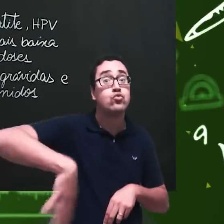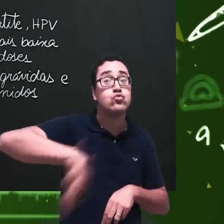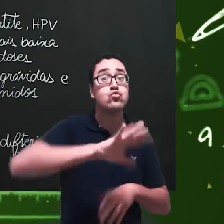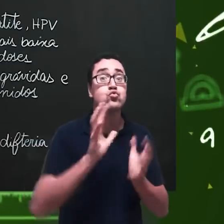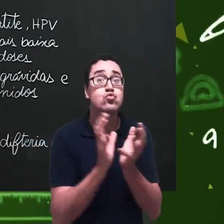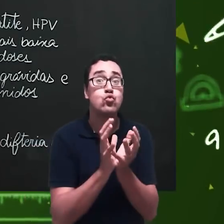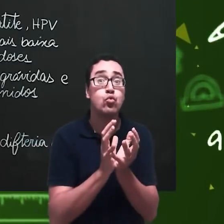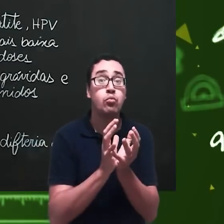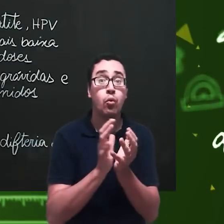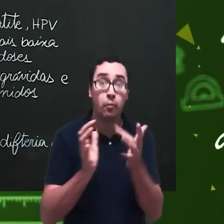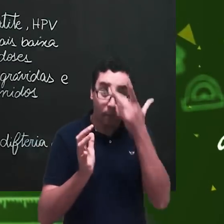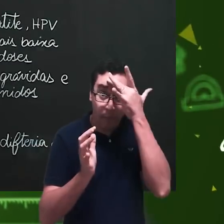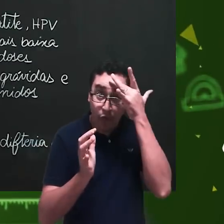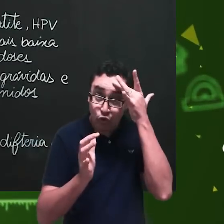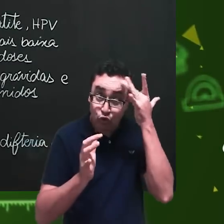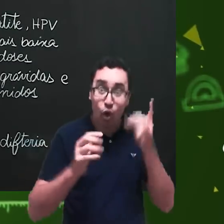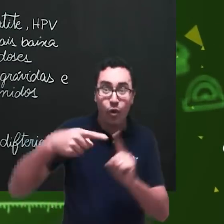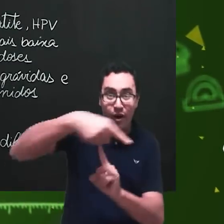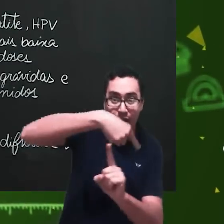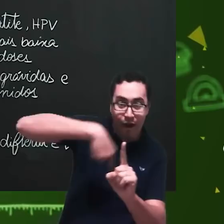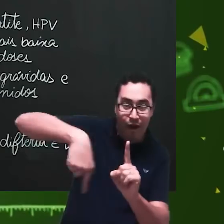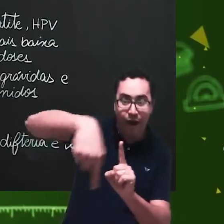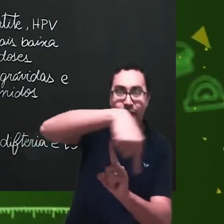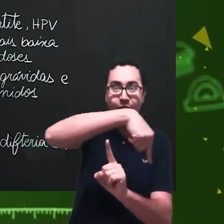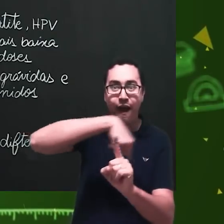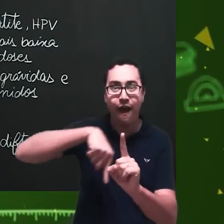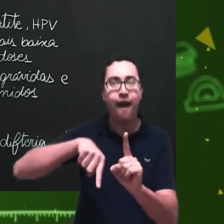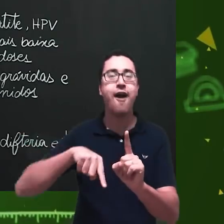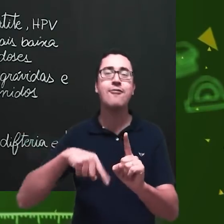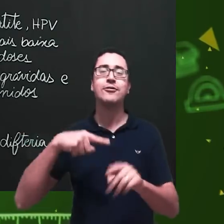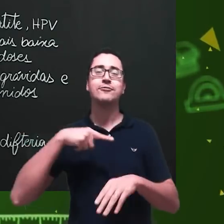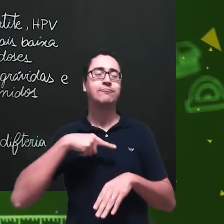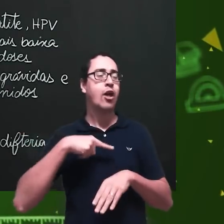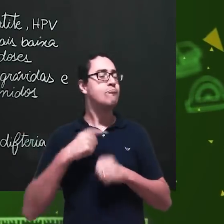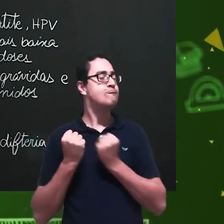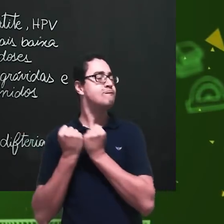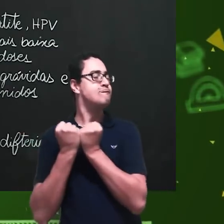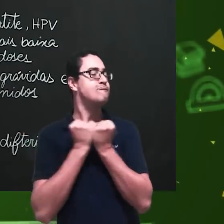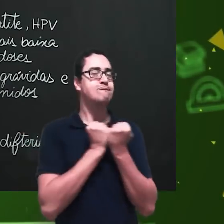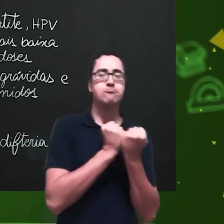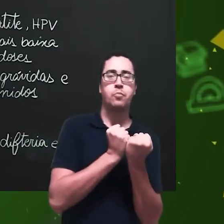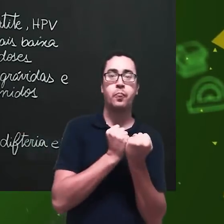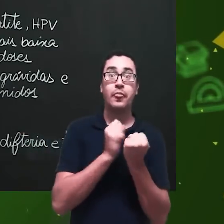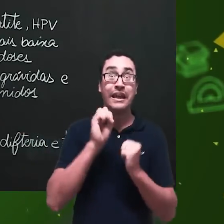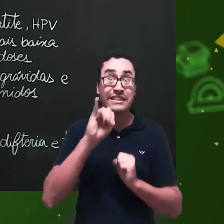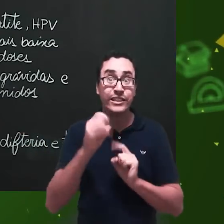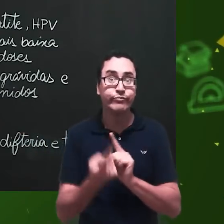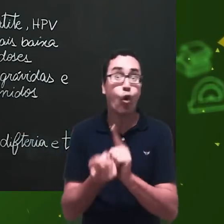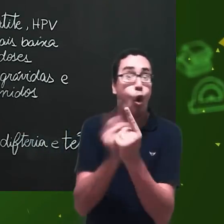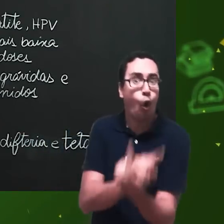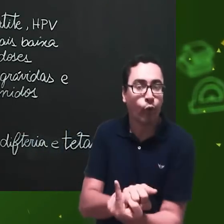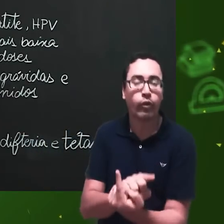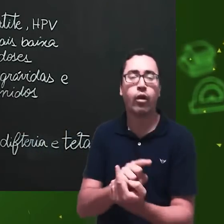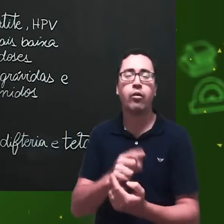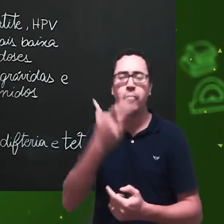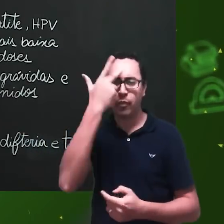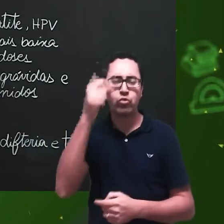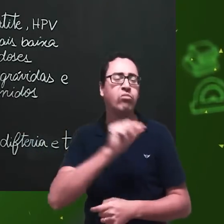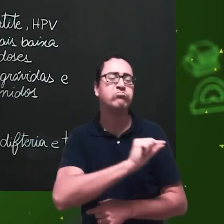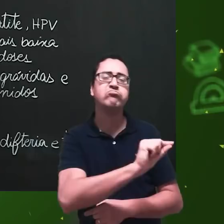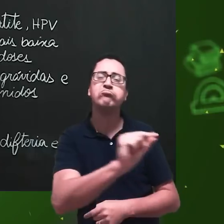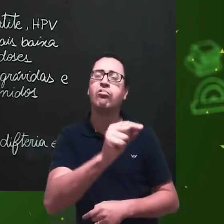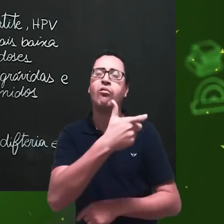barreira ao seu redor de proteção. Porém, aí começa, esse aqui não vacina, Aquele ali não vacina. Você não vacina.